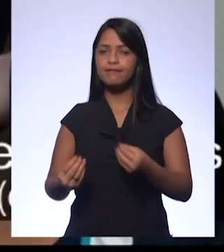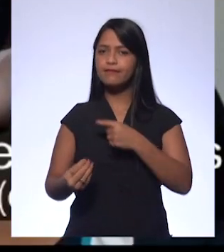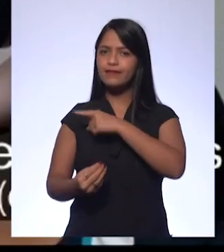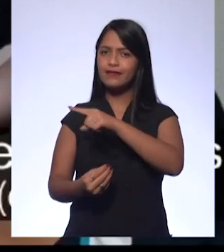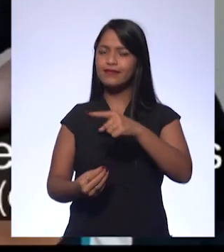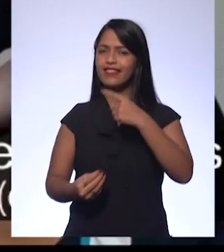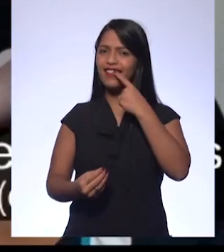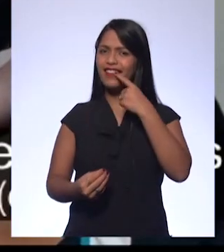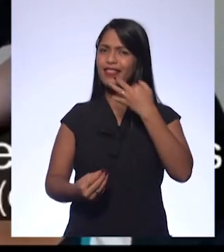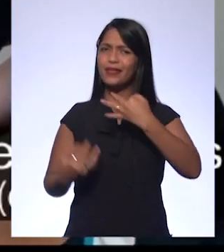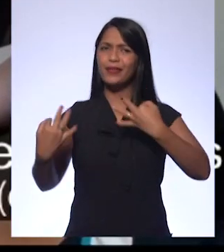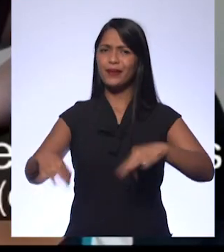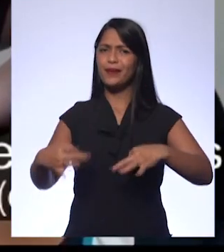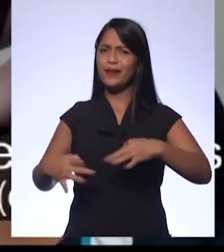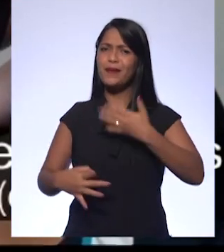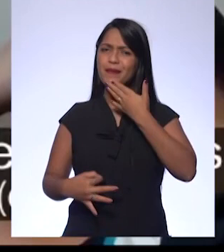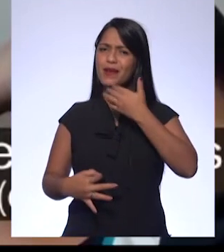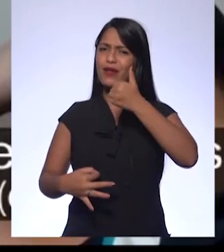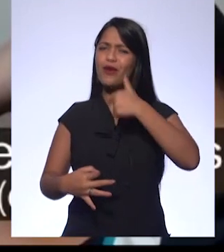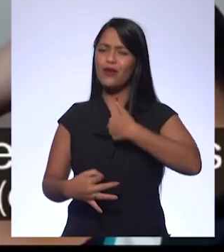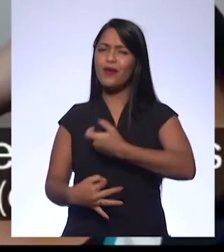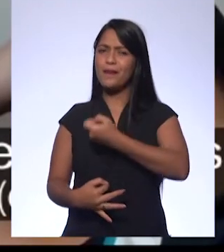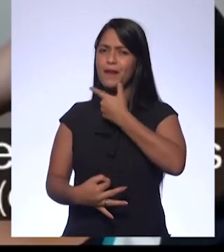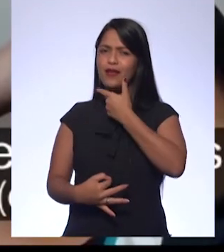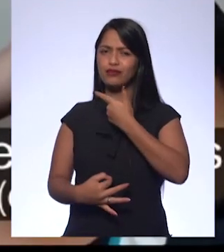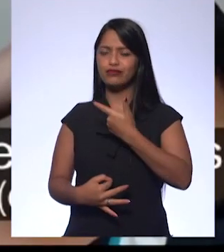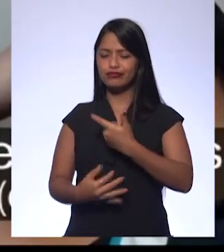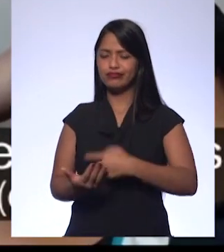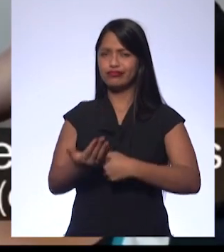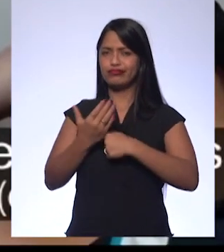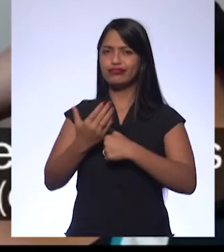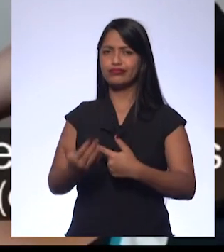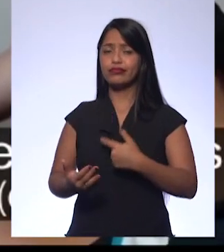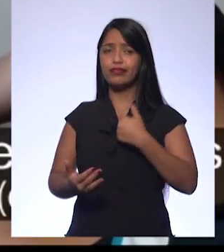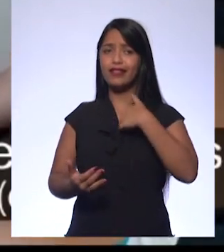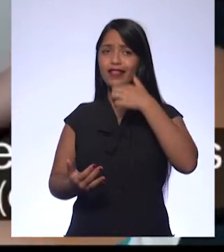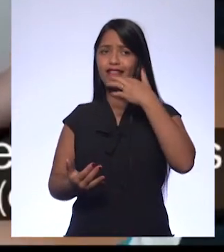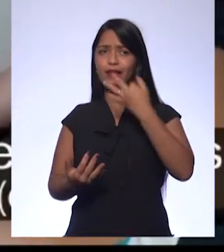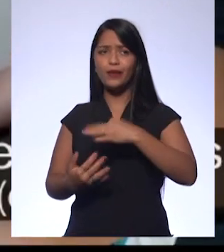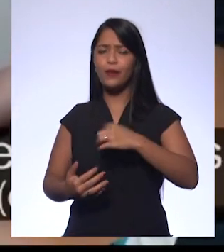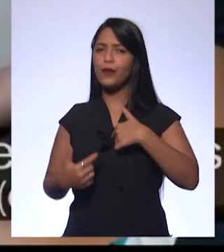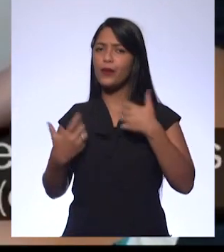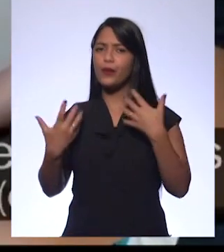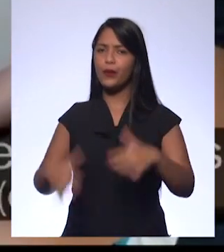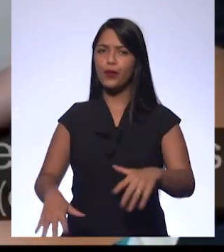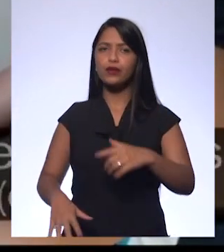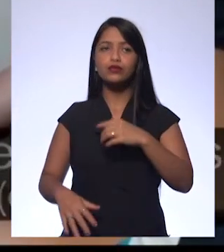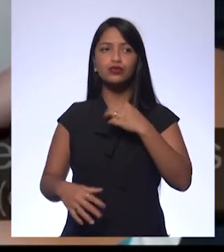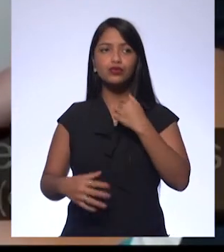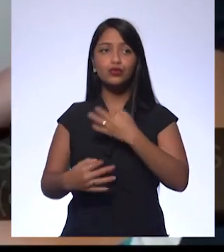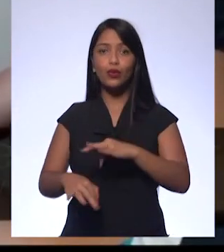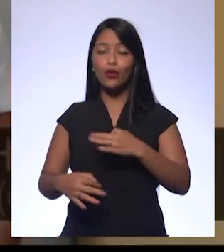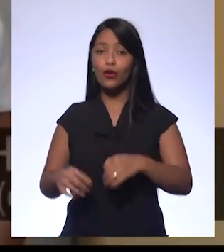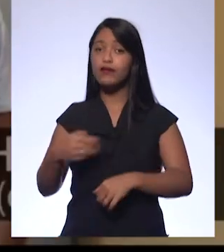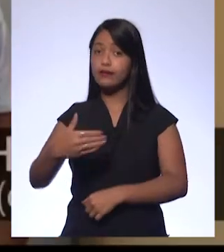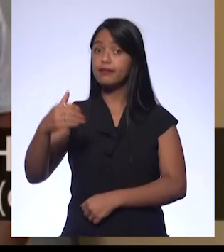Dói demais. Eu acho melhor tomar um negócio. E não essa dor de eu dar um troço. Ficar batendo tem pior,